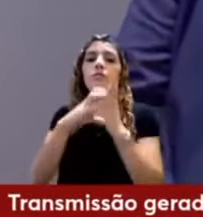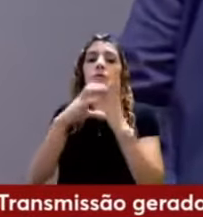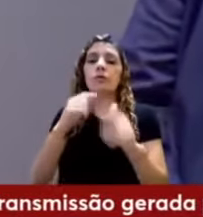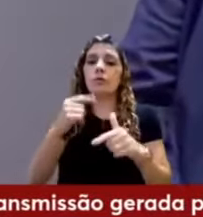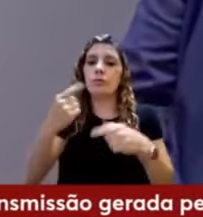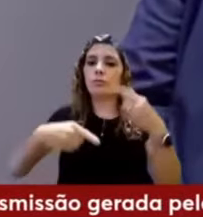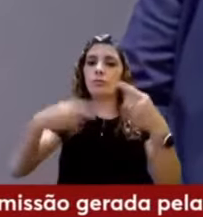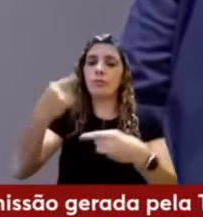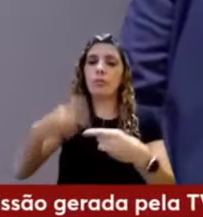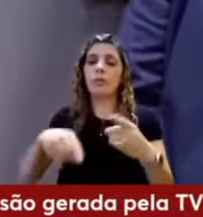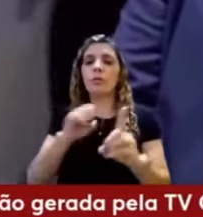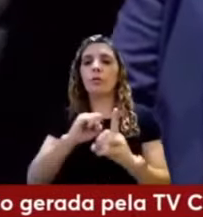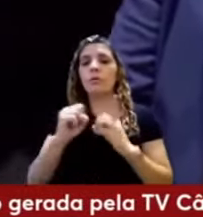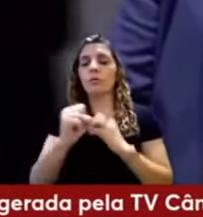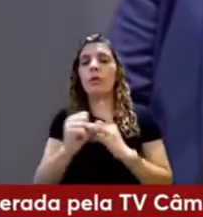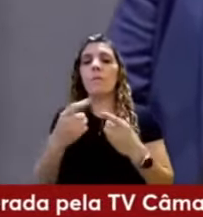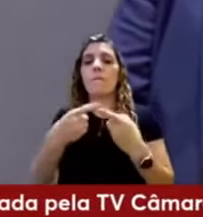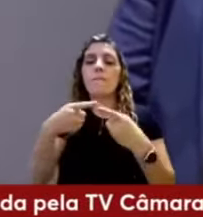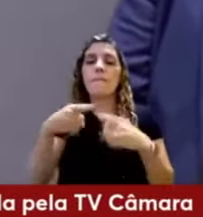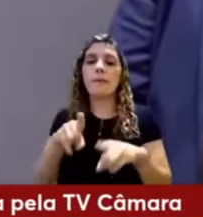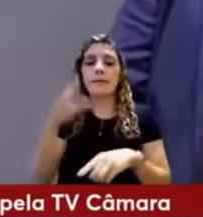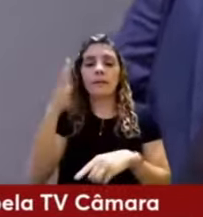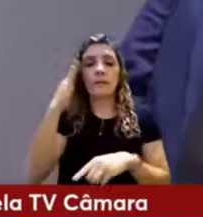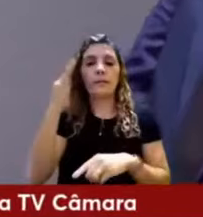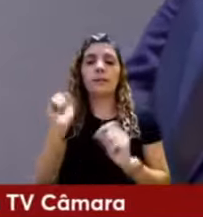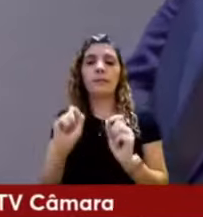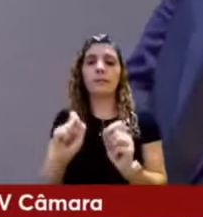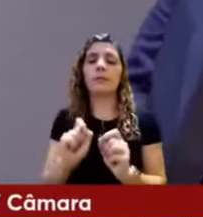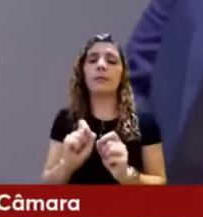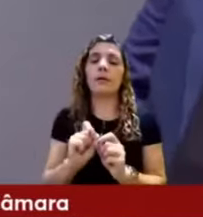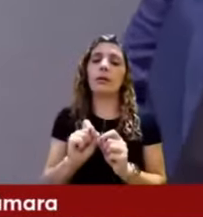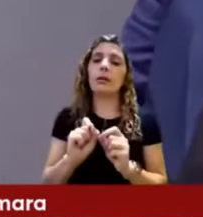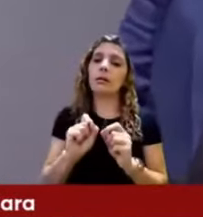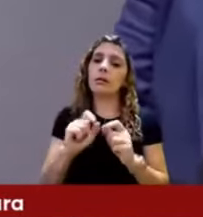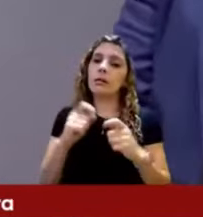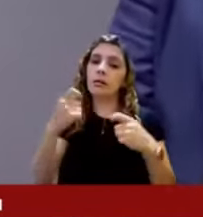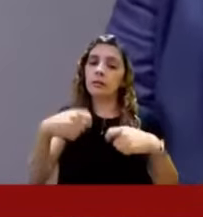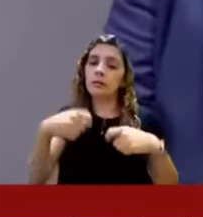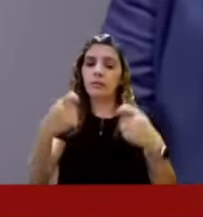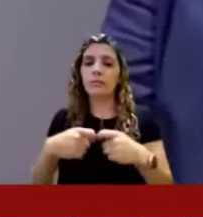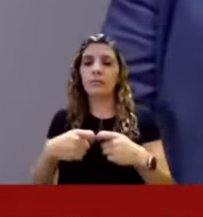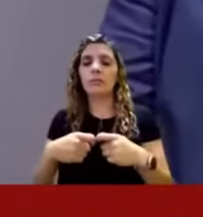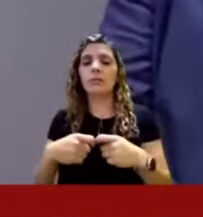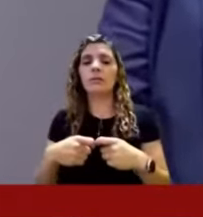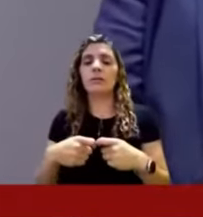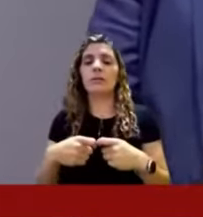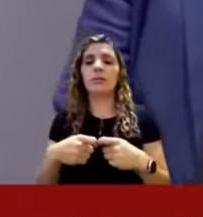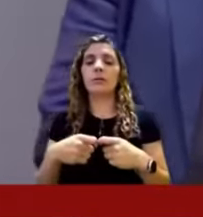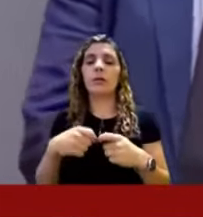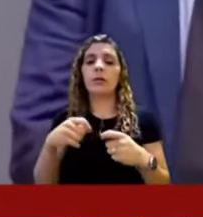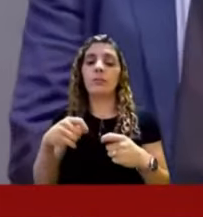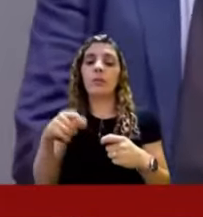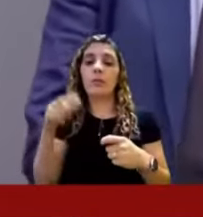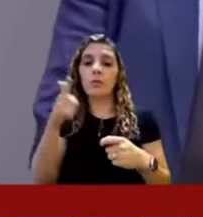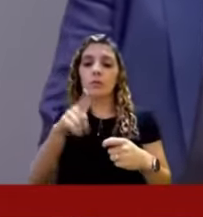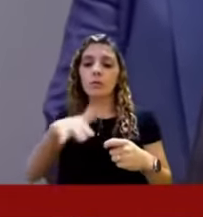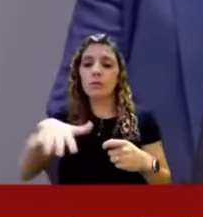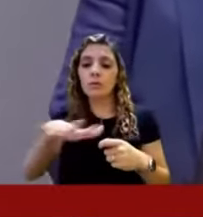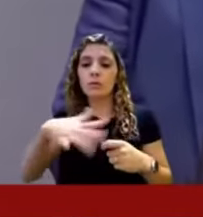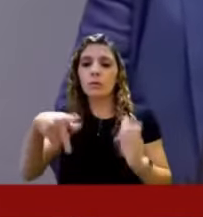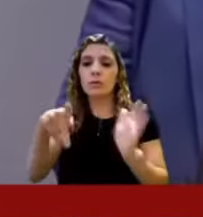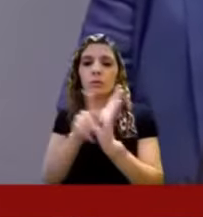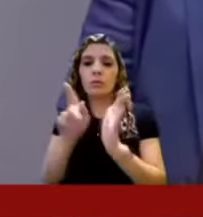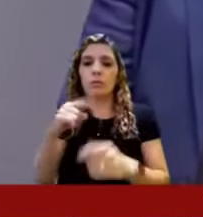sociais, mas a gente sabe que encontra guarida para ter essa voz do nosso campo em ressonância, né, com